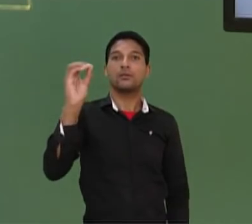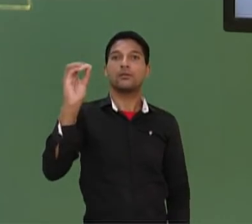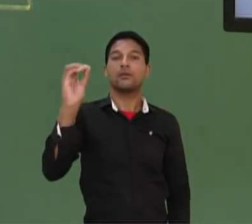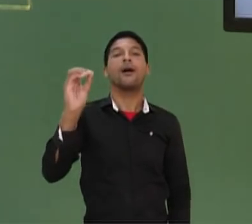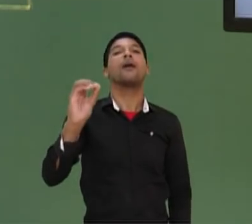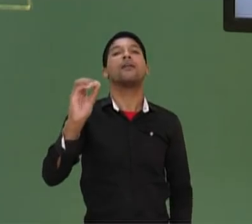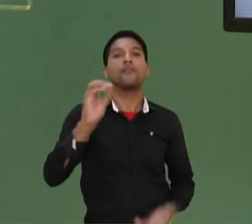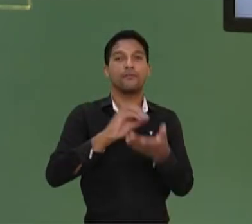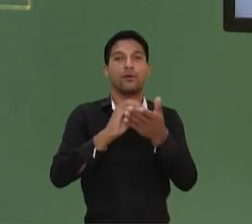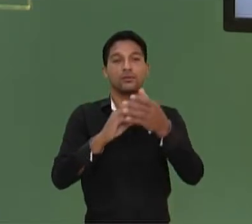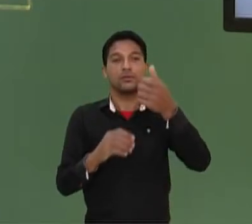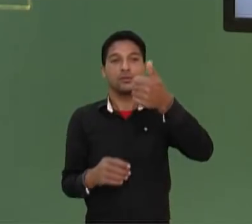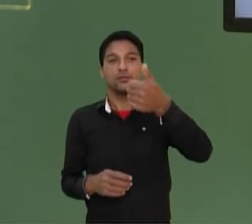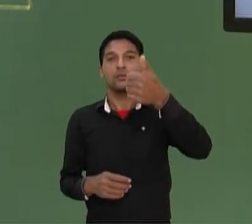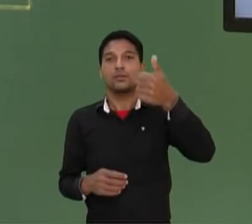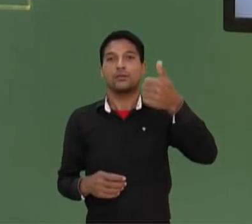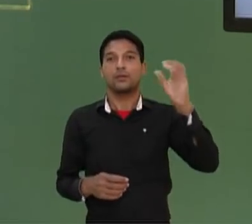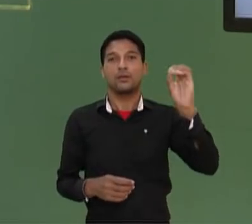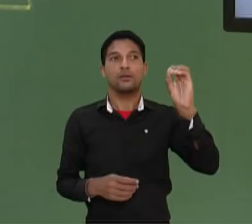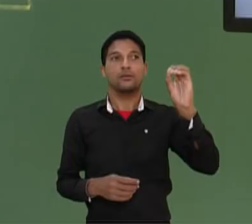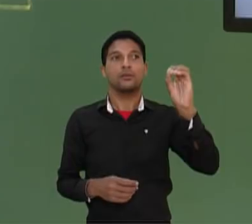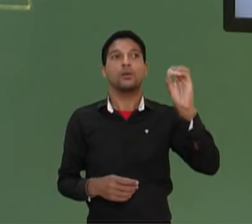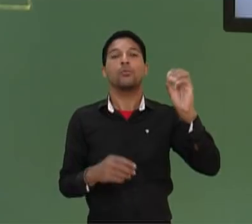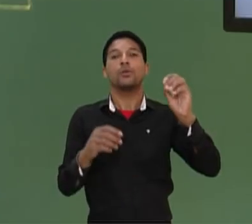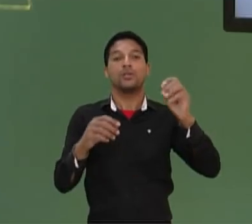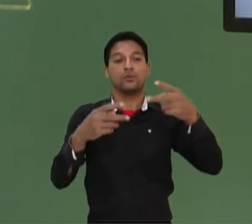quê? 55 aqui